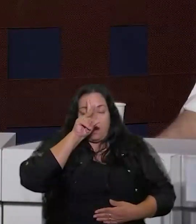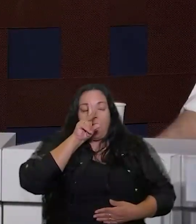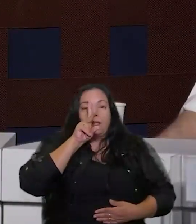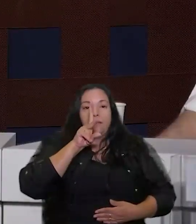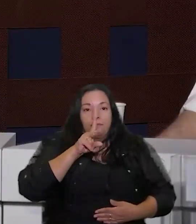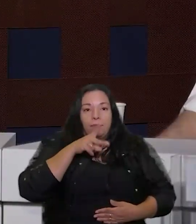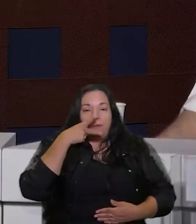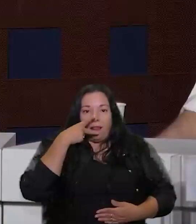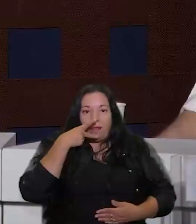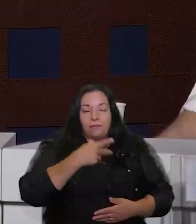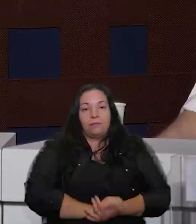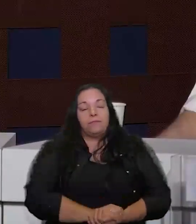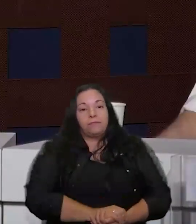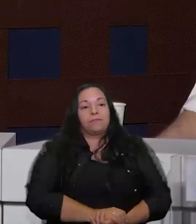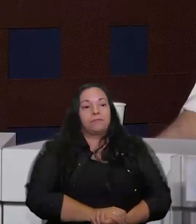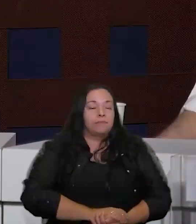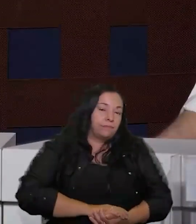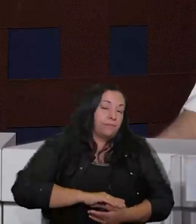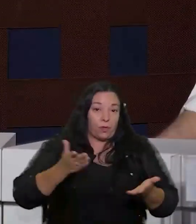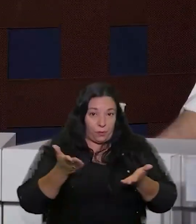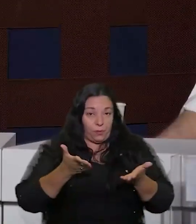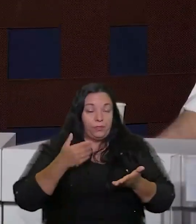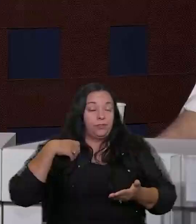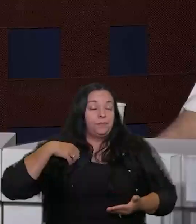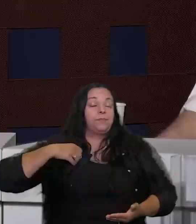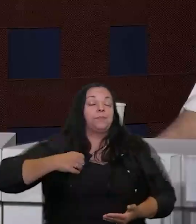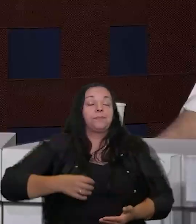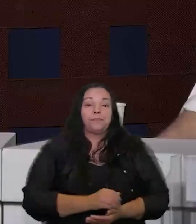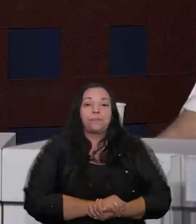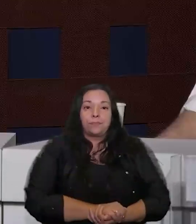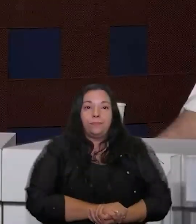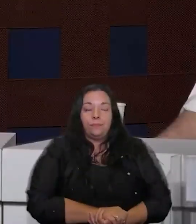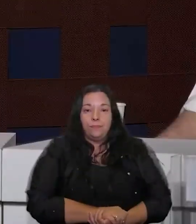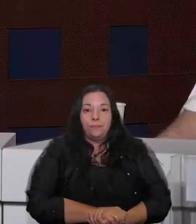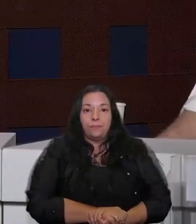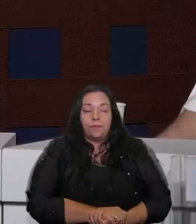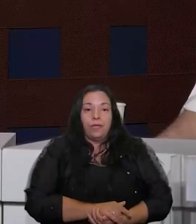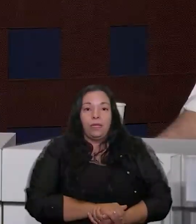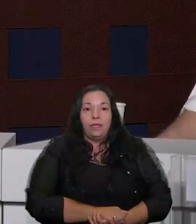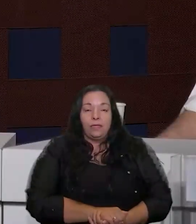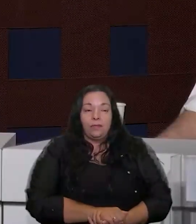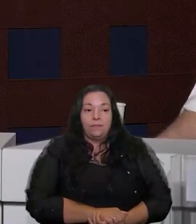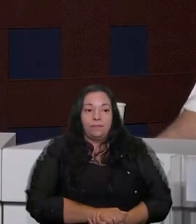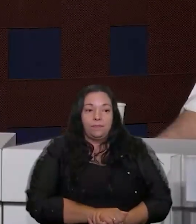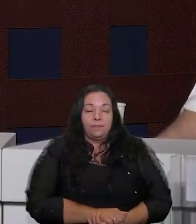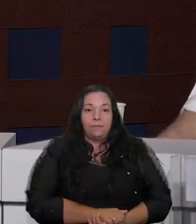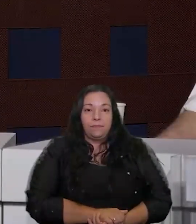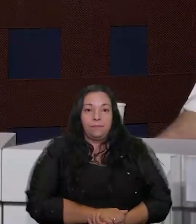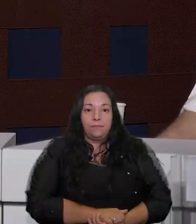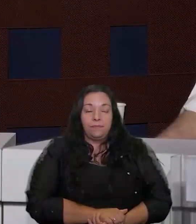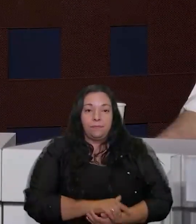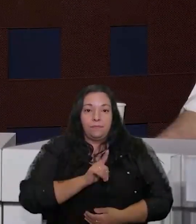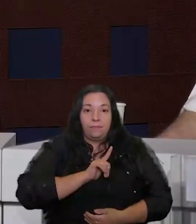reconhecida até, né, hoje, de certa forma, quando a gente tem acesso a